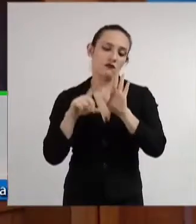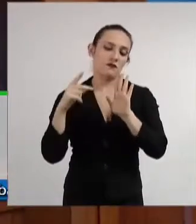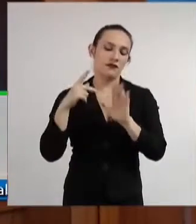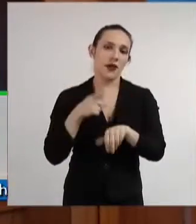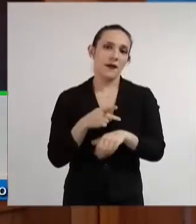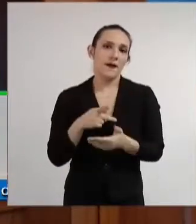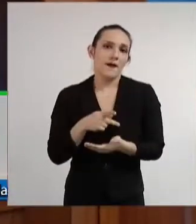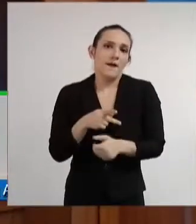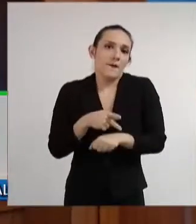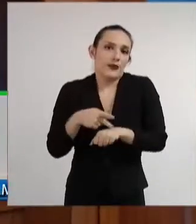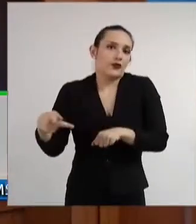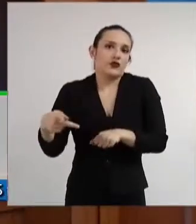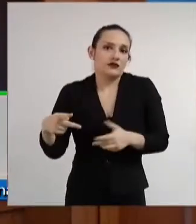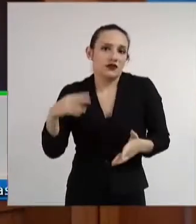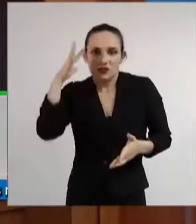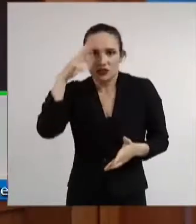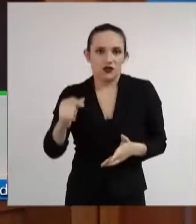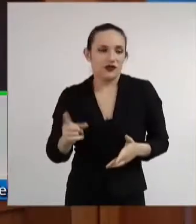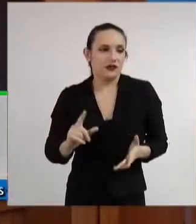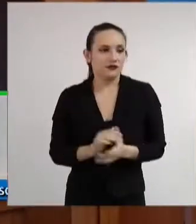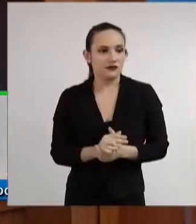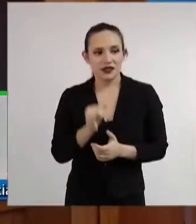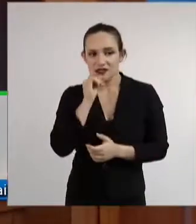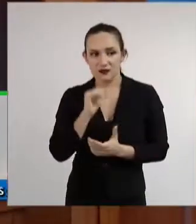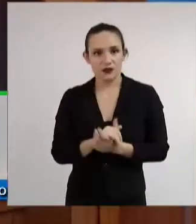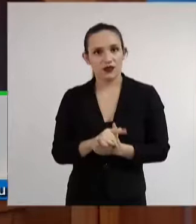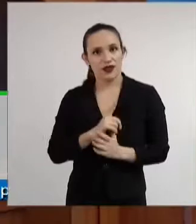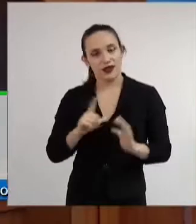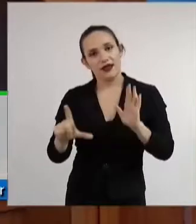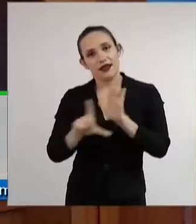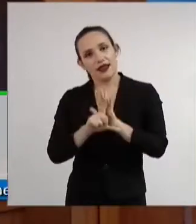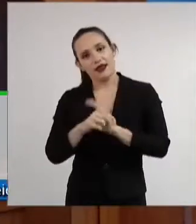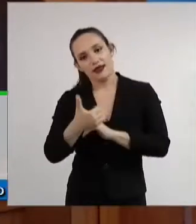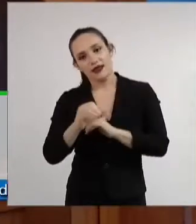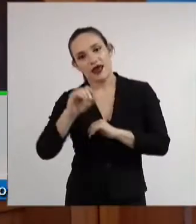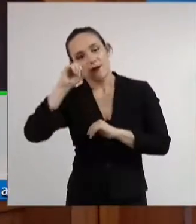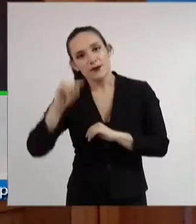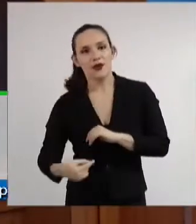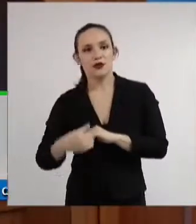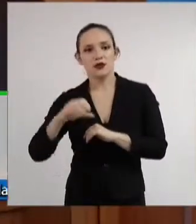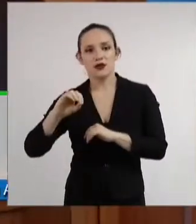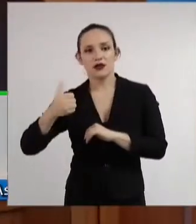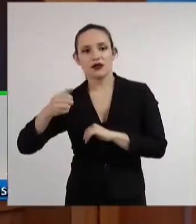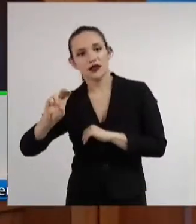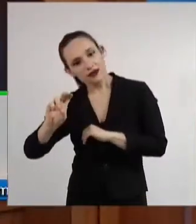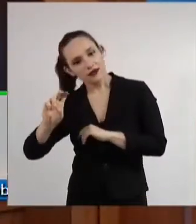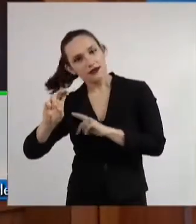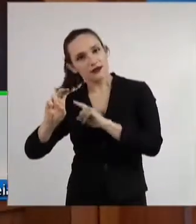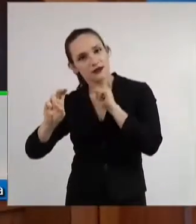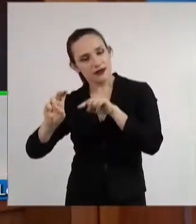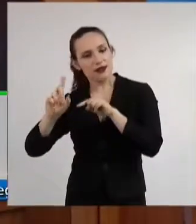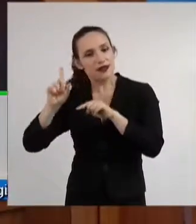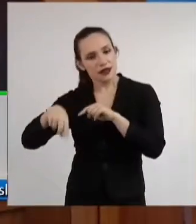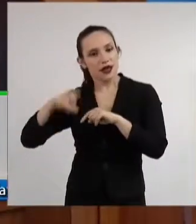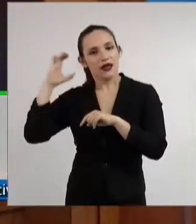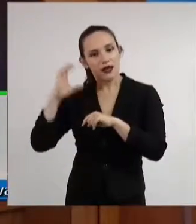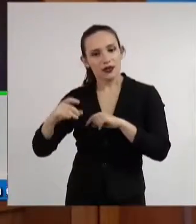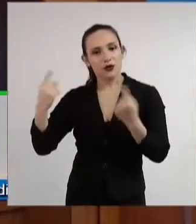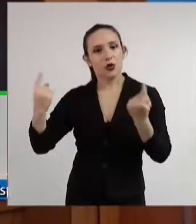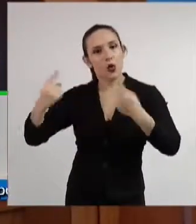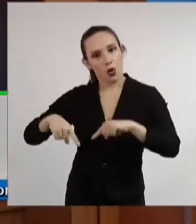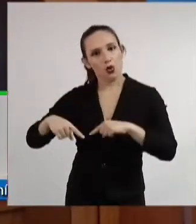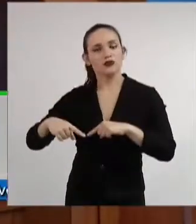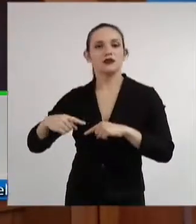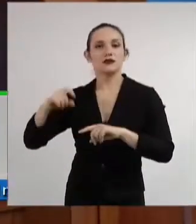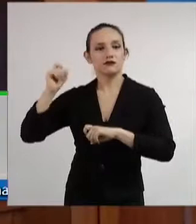resolvesse lei pela lei, a lei 10.015 de 2010, que trata dos crimes sexuais,